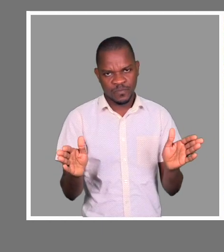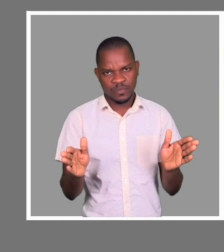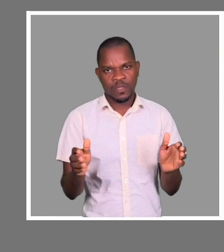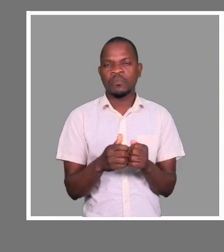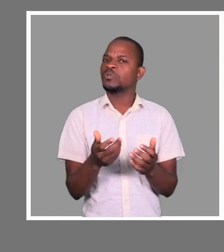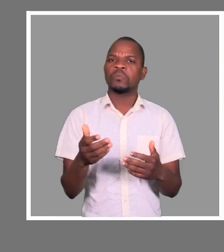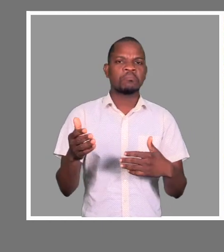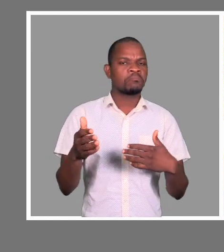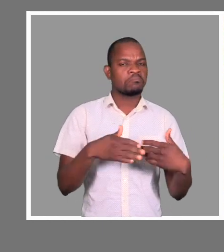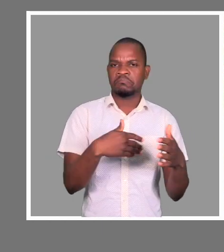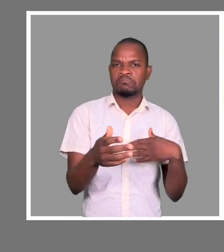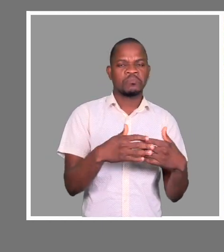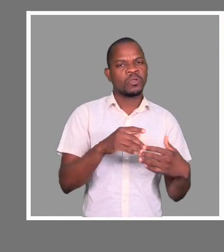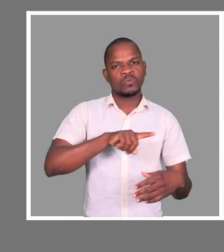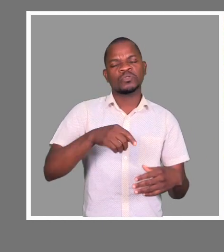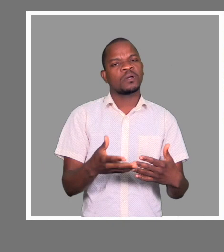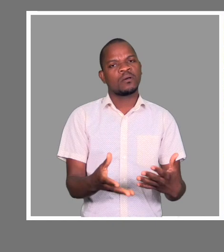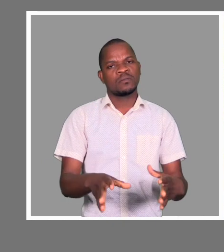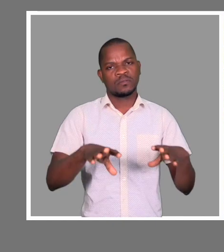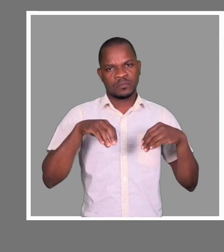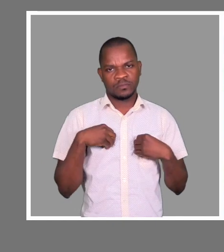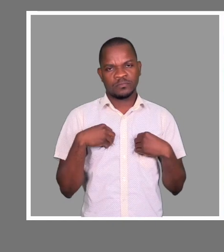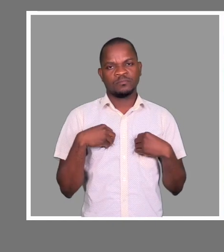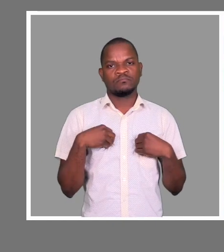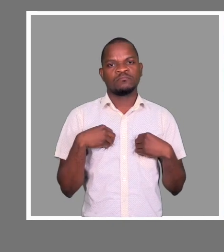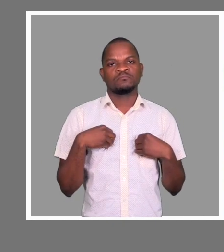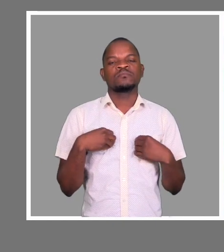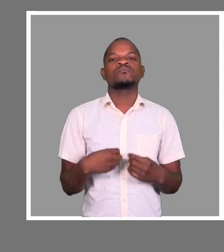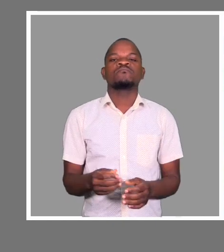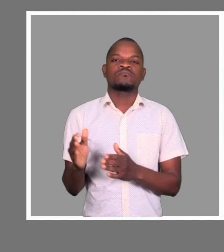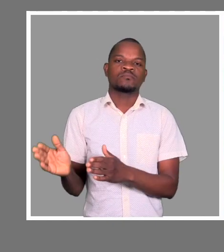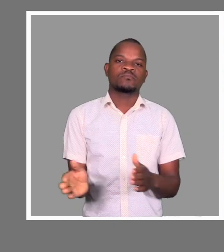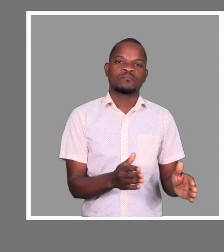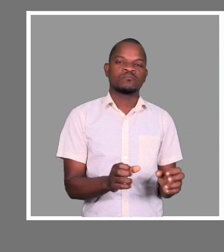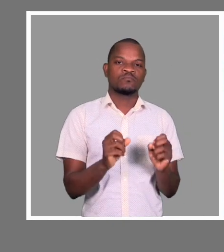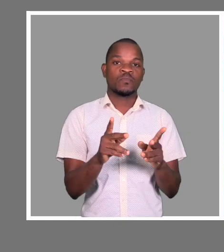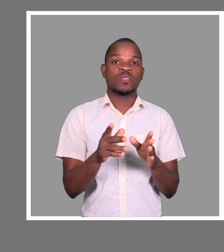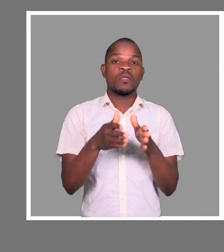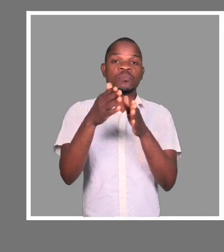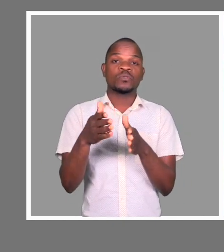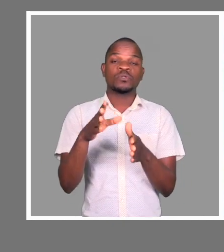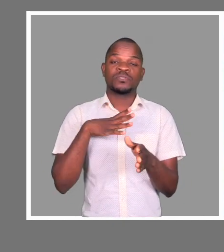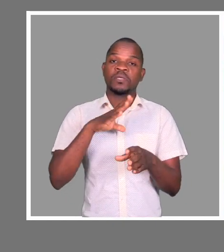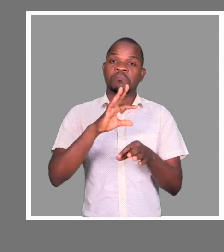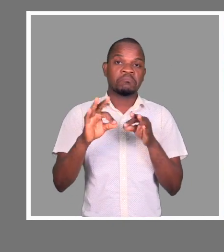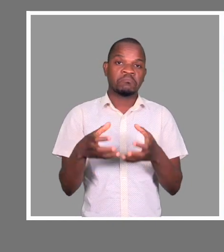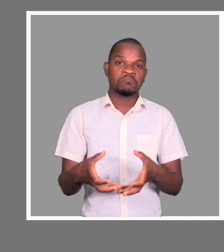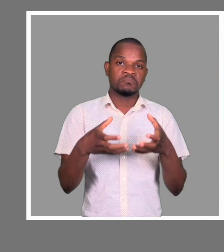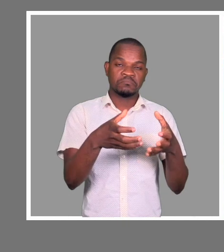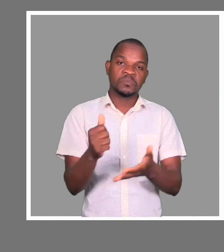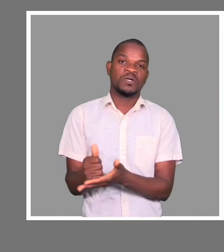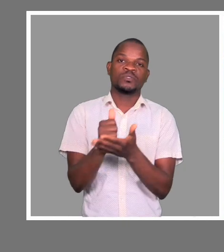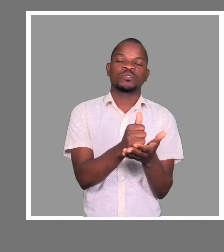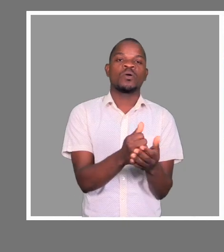braços abertos. Estamos para todos. Onde podem vos contactar, caso querem saber